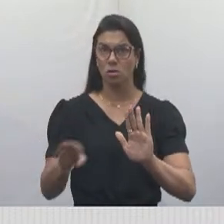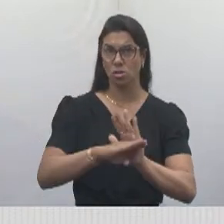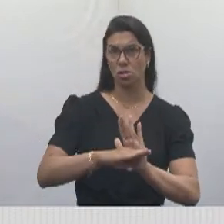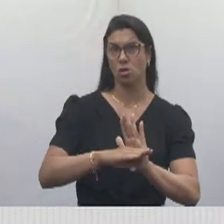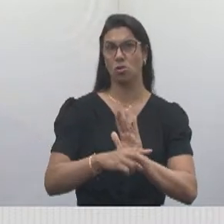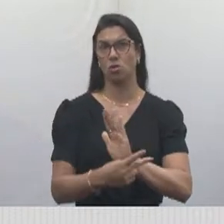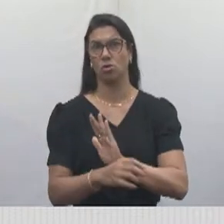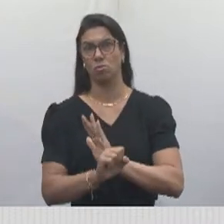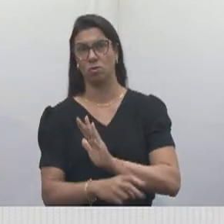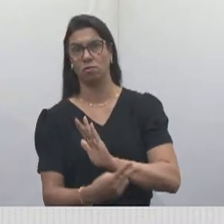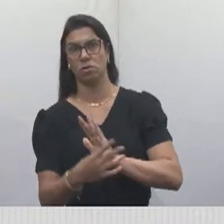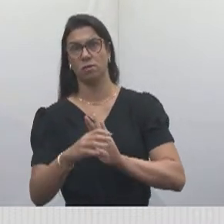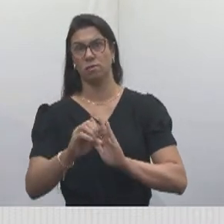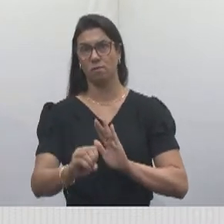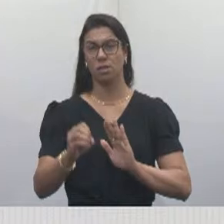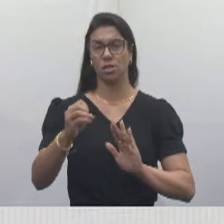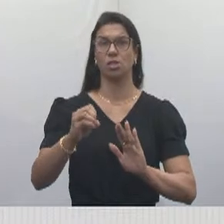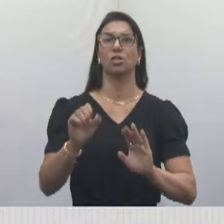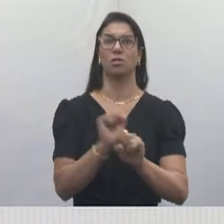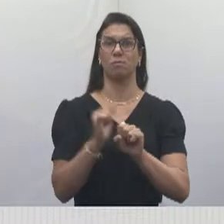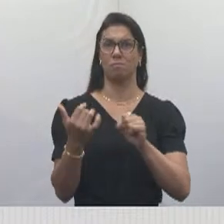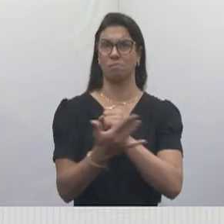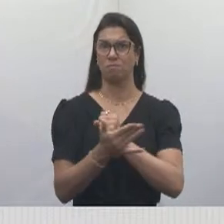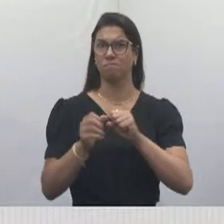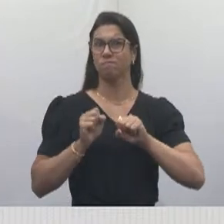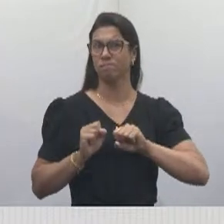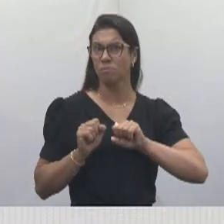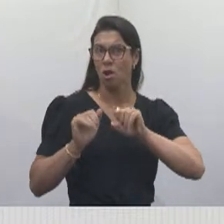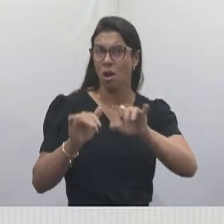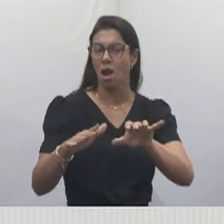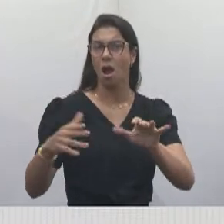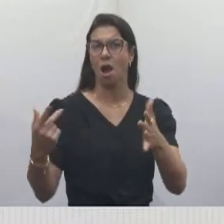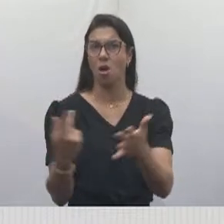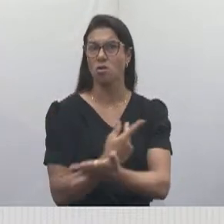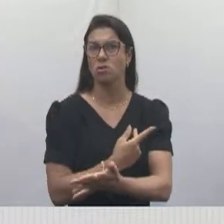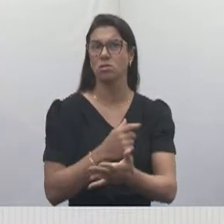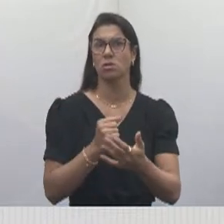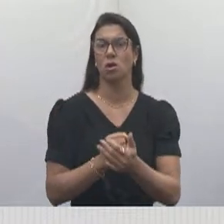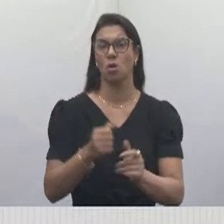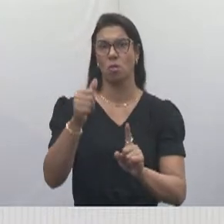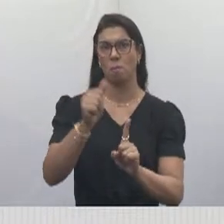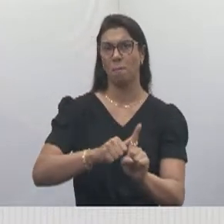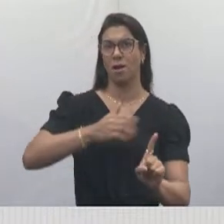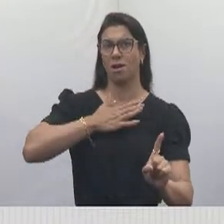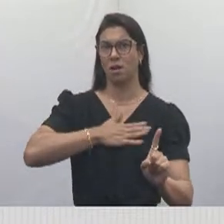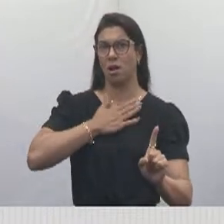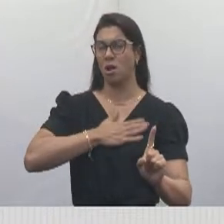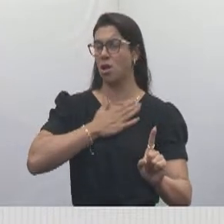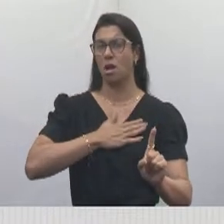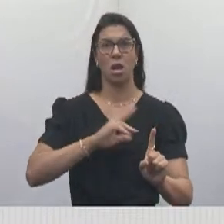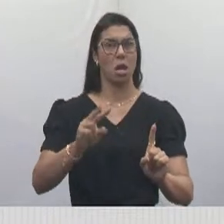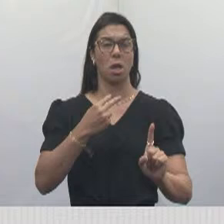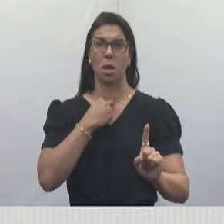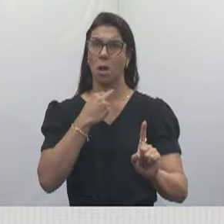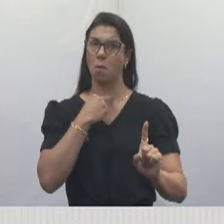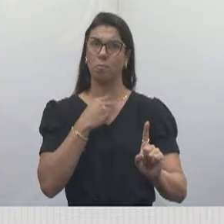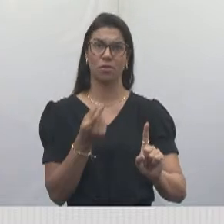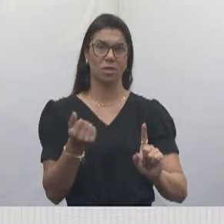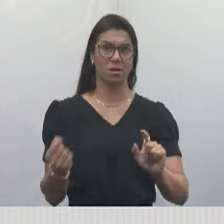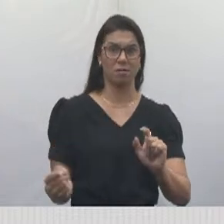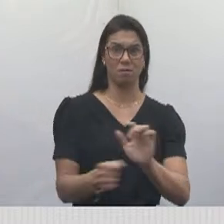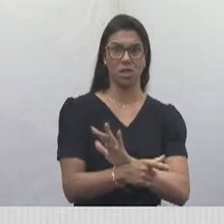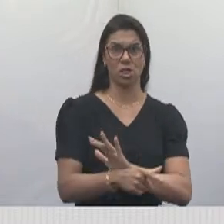de 2020 e nós sabíamos, no mês de agosto, de que não haveria possibilidade de investir todo o volume na